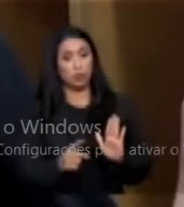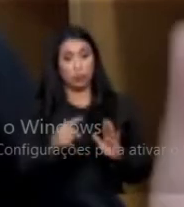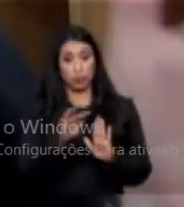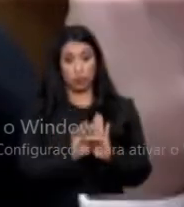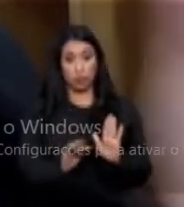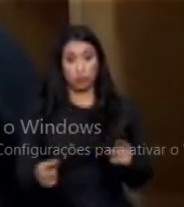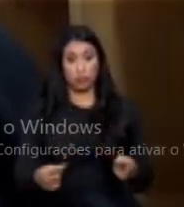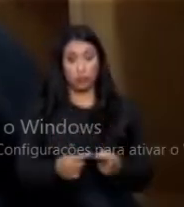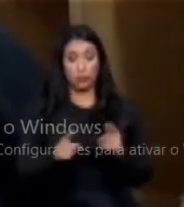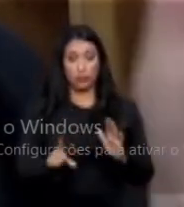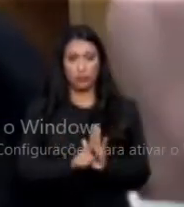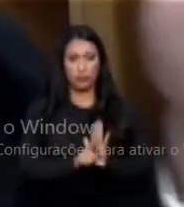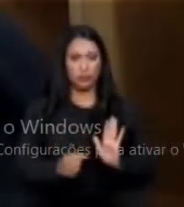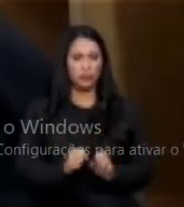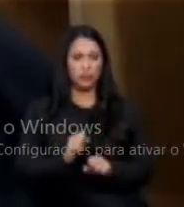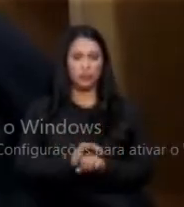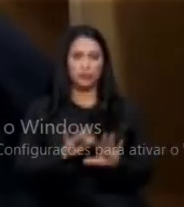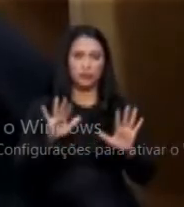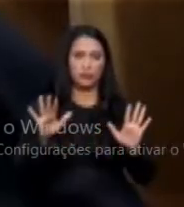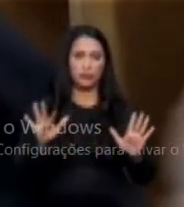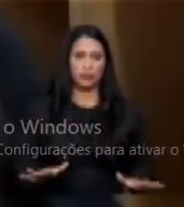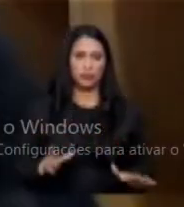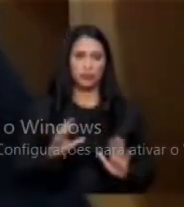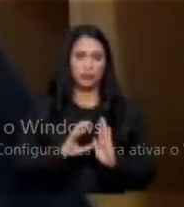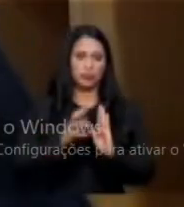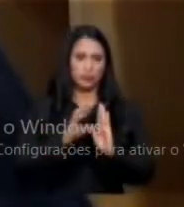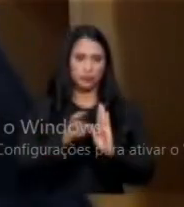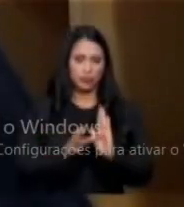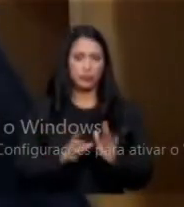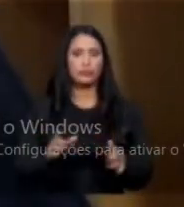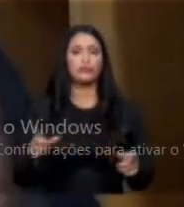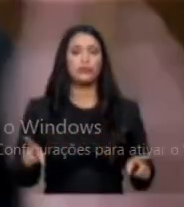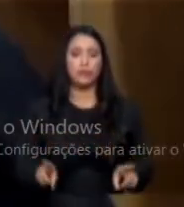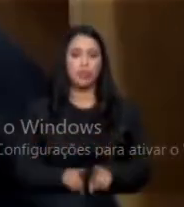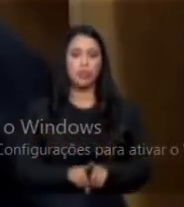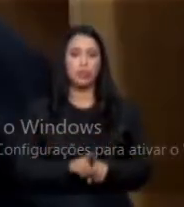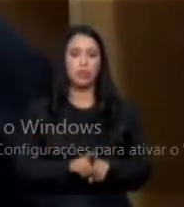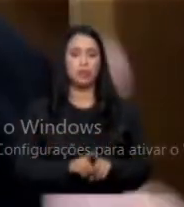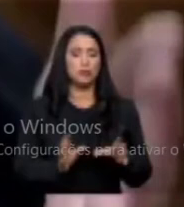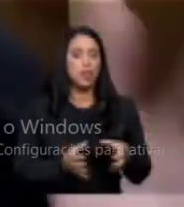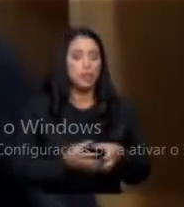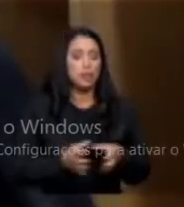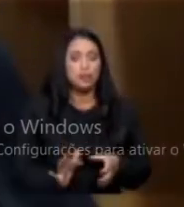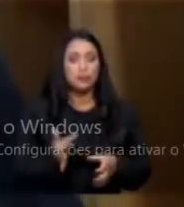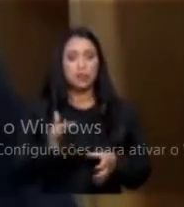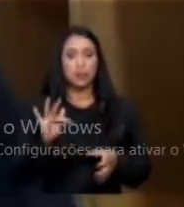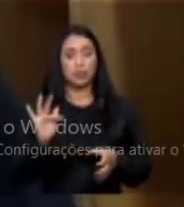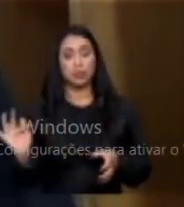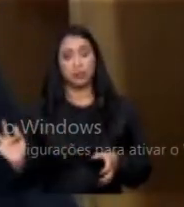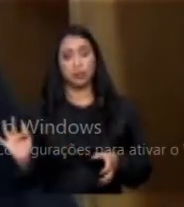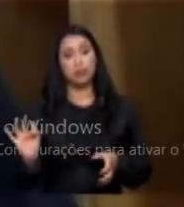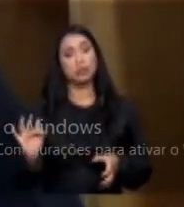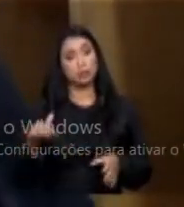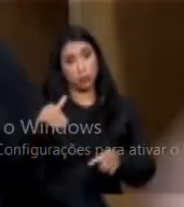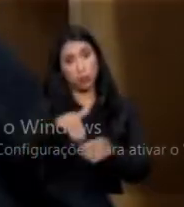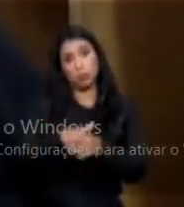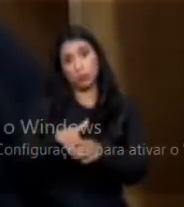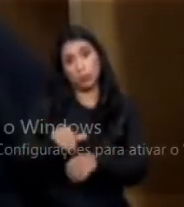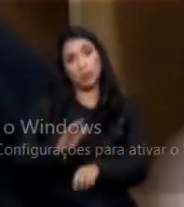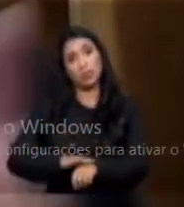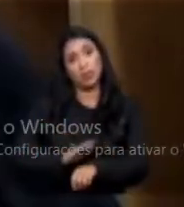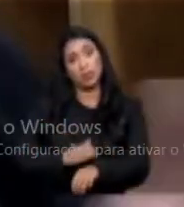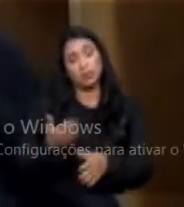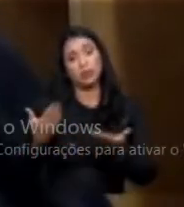legal diz claramente, o que vale para partidos, vale para federações, inclusive no que diz respeito às eleições. Se